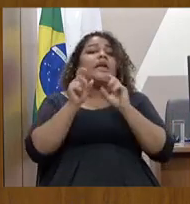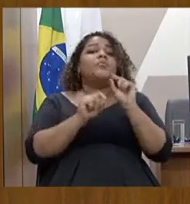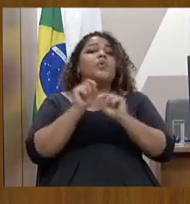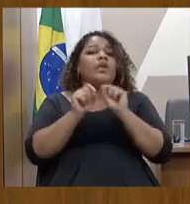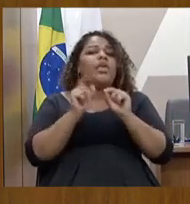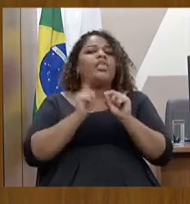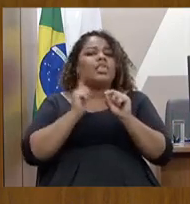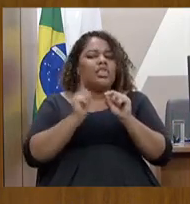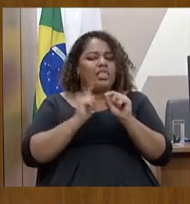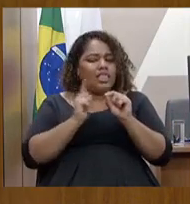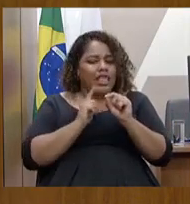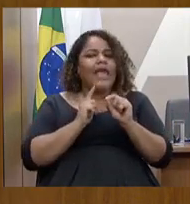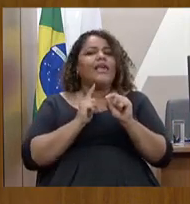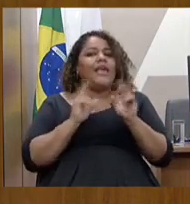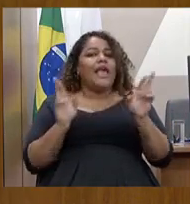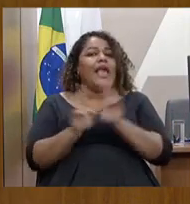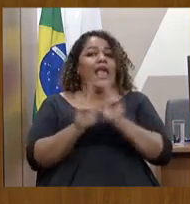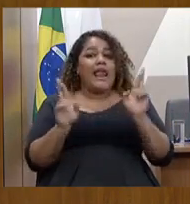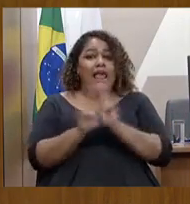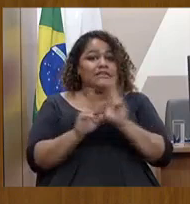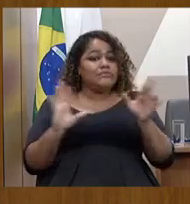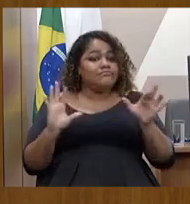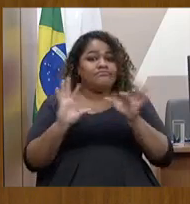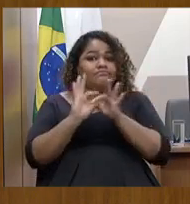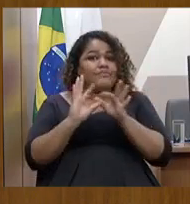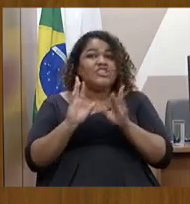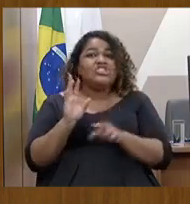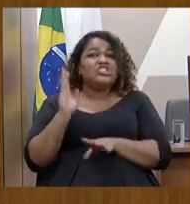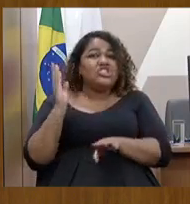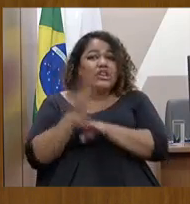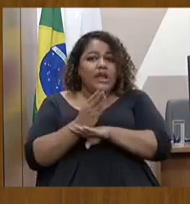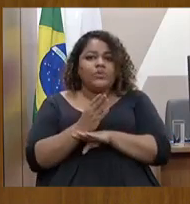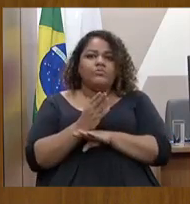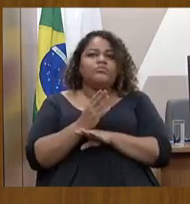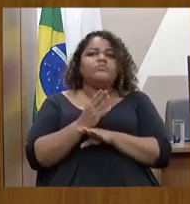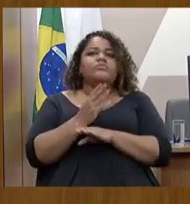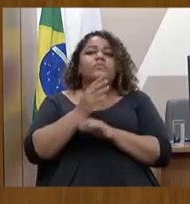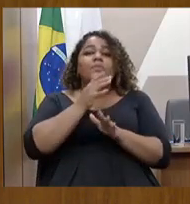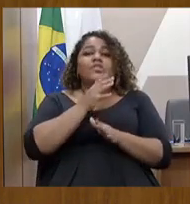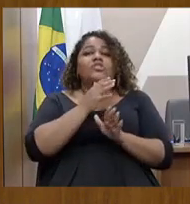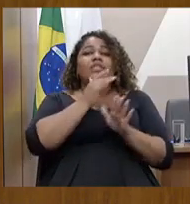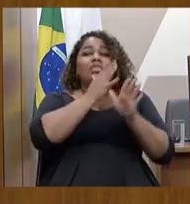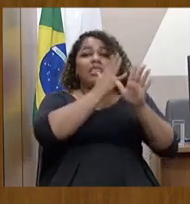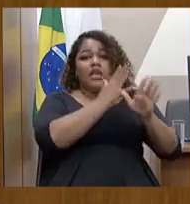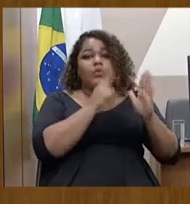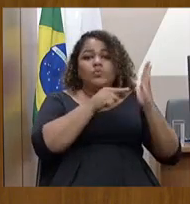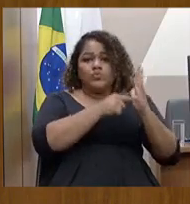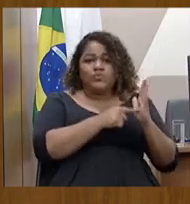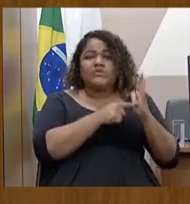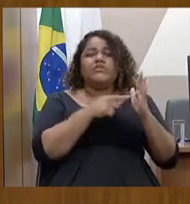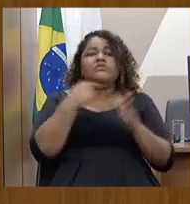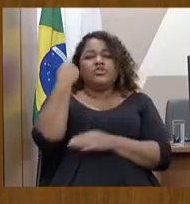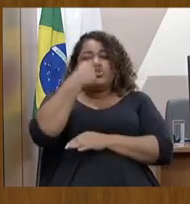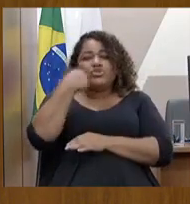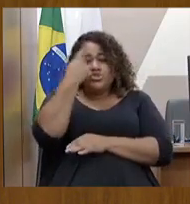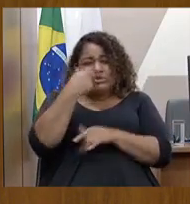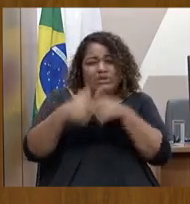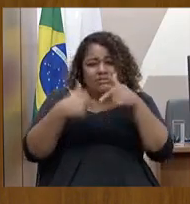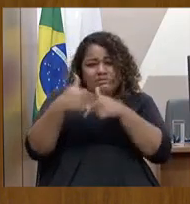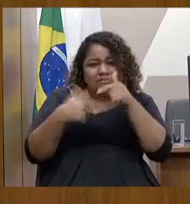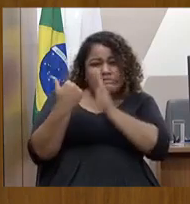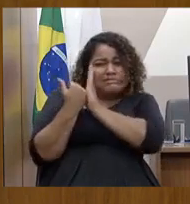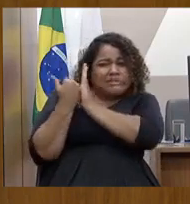direta entre diversas denúncias por excesso de carga horária e você pode procurar